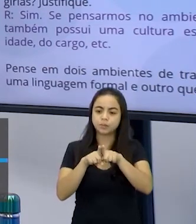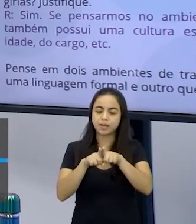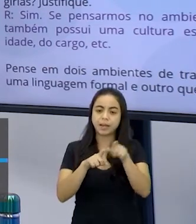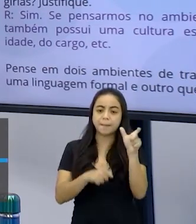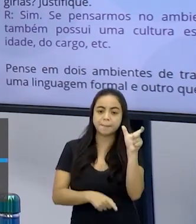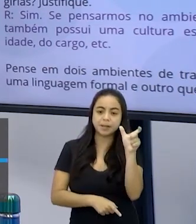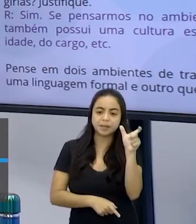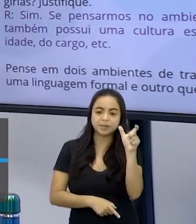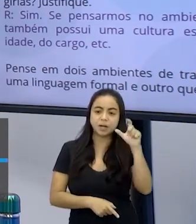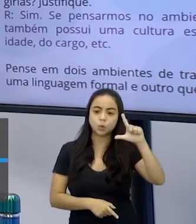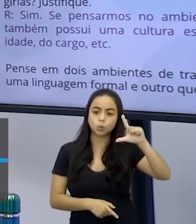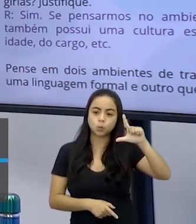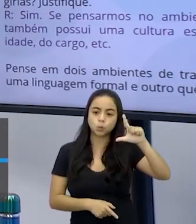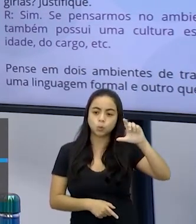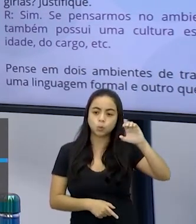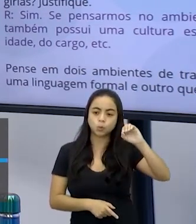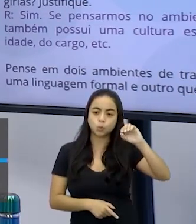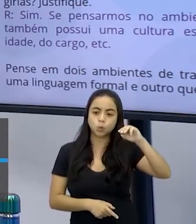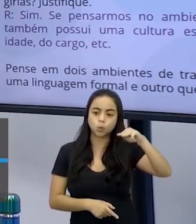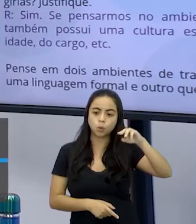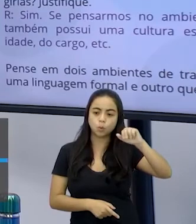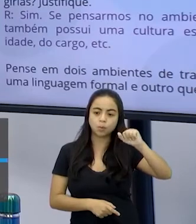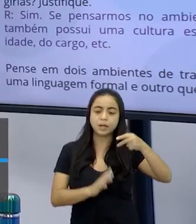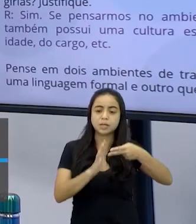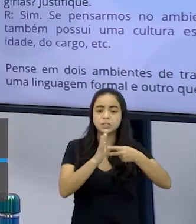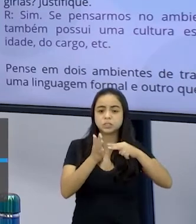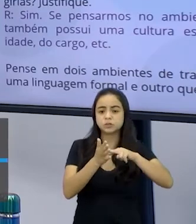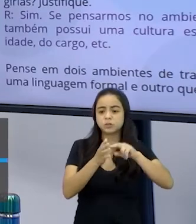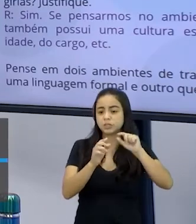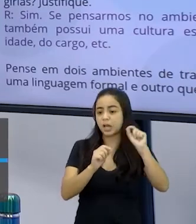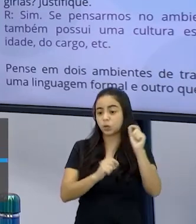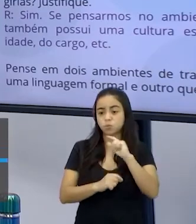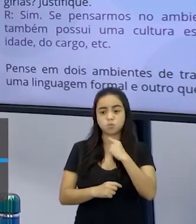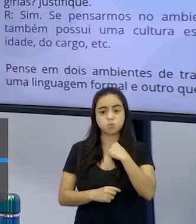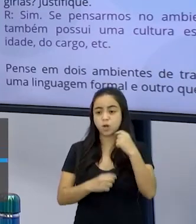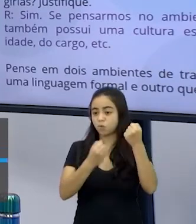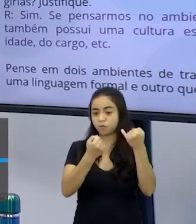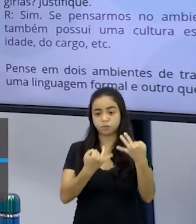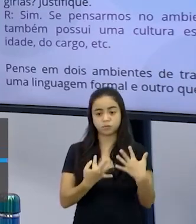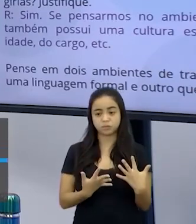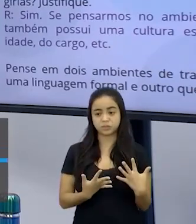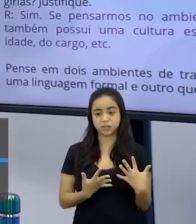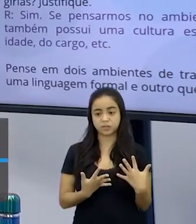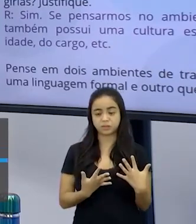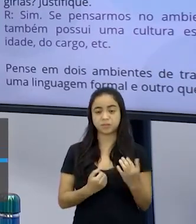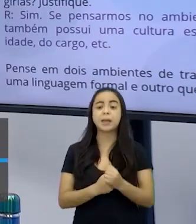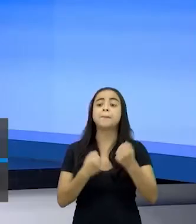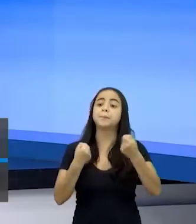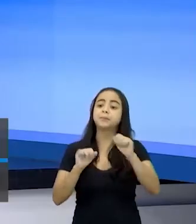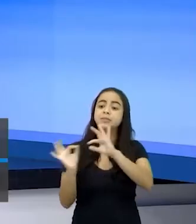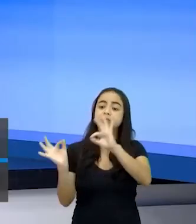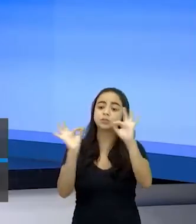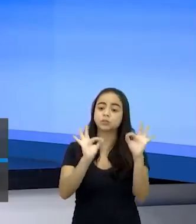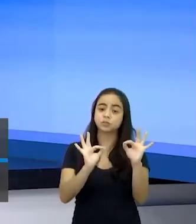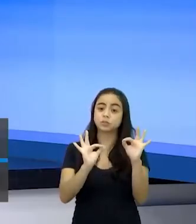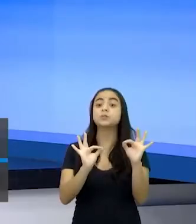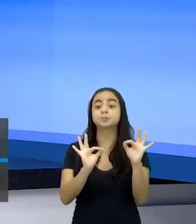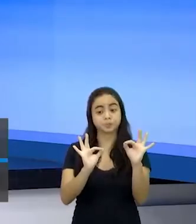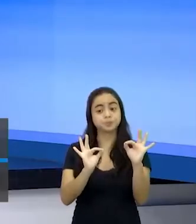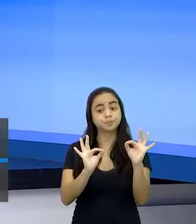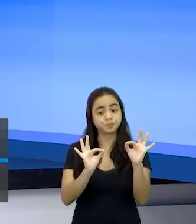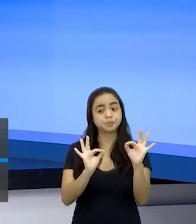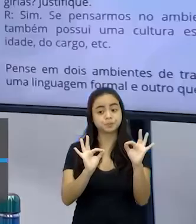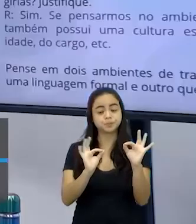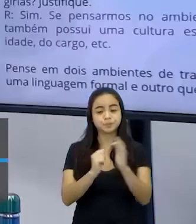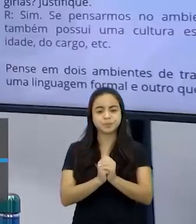palavra aloha. Eu não vou falar o que ele diz que é para ver se vocês assistem. Muito legal, acho que eles precisam assistir, né? porque também é essa